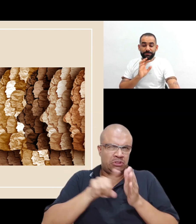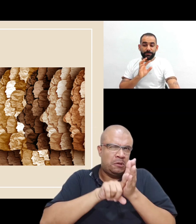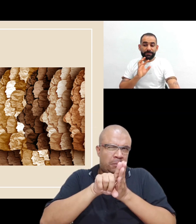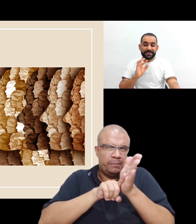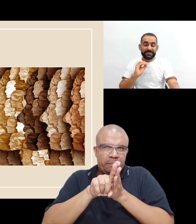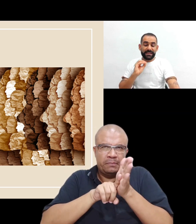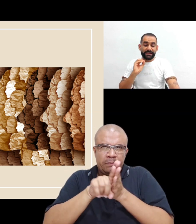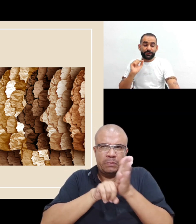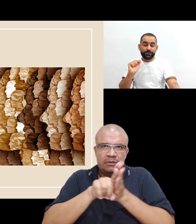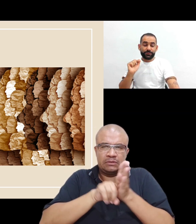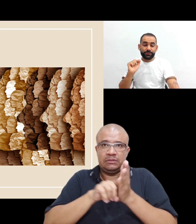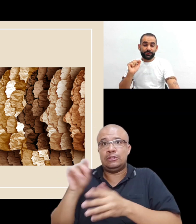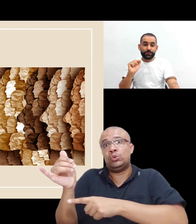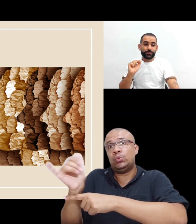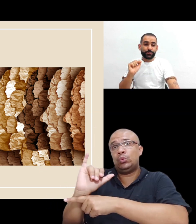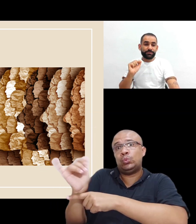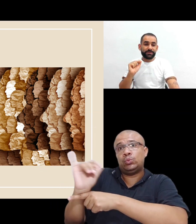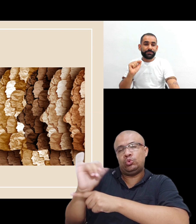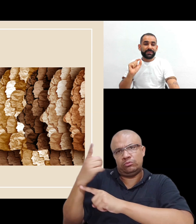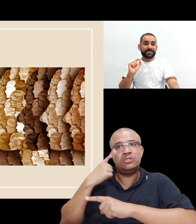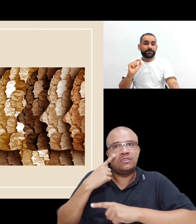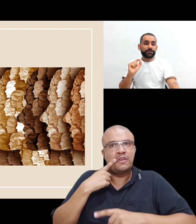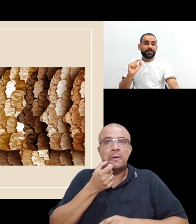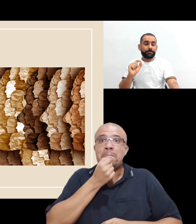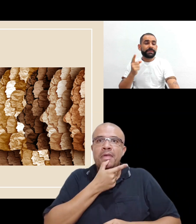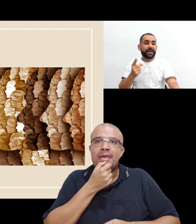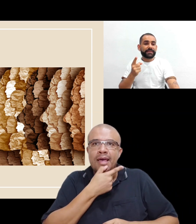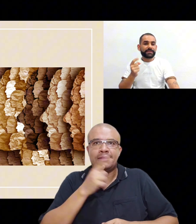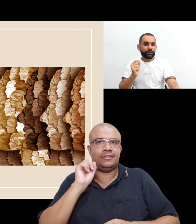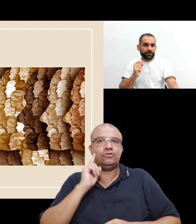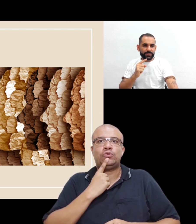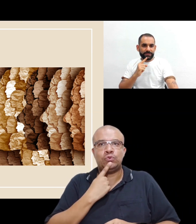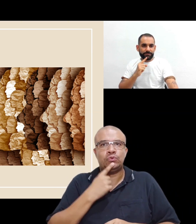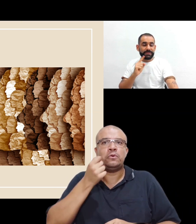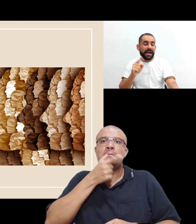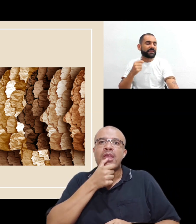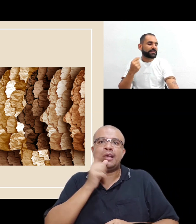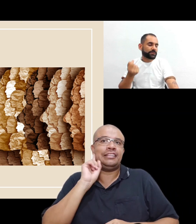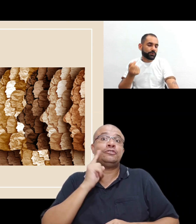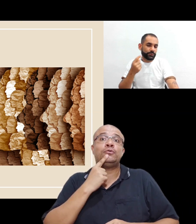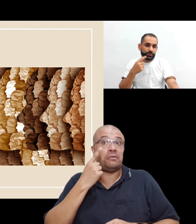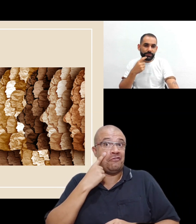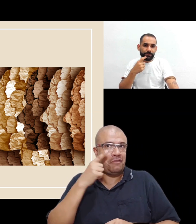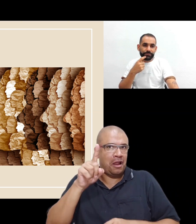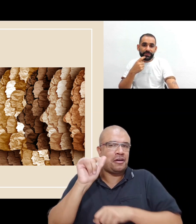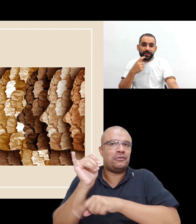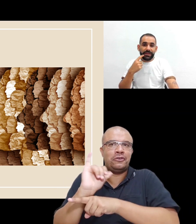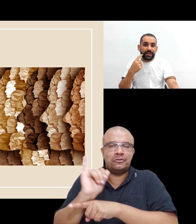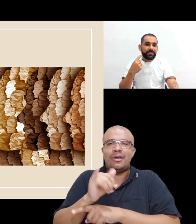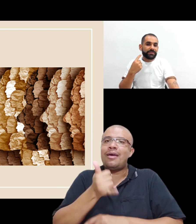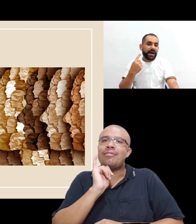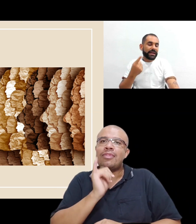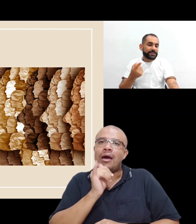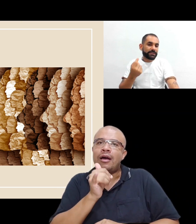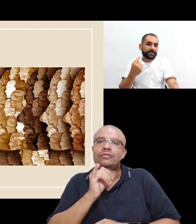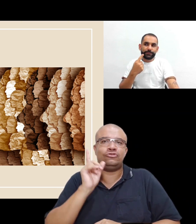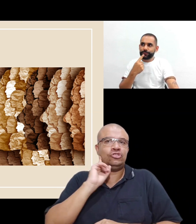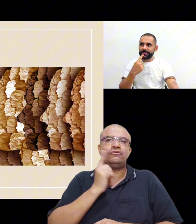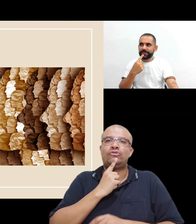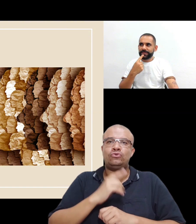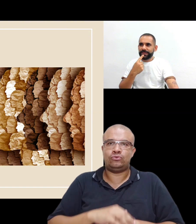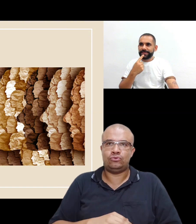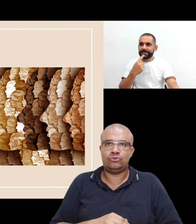Se vocês pesquisarem no YouTube, vocês vão ver piada surda, piada de surdo,